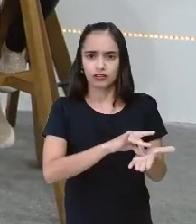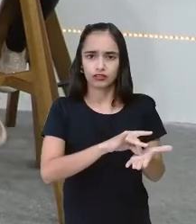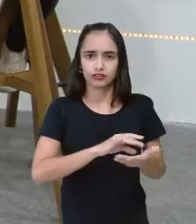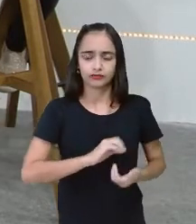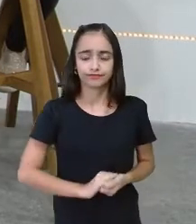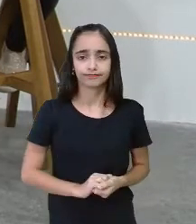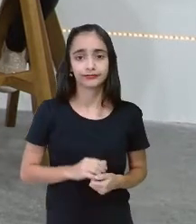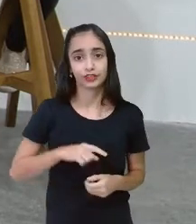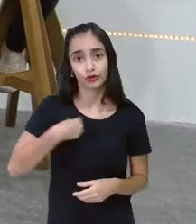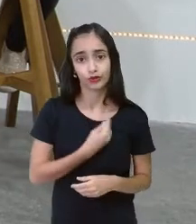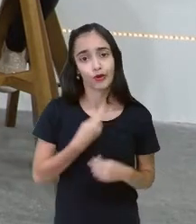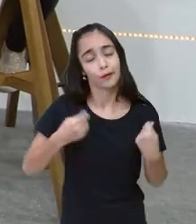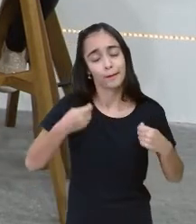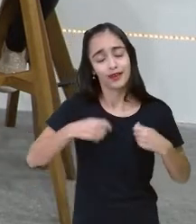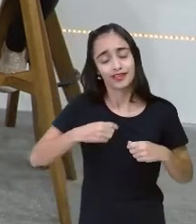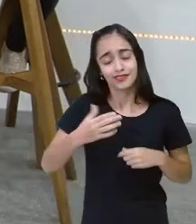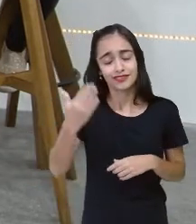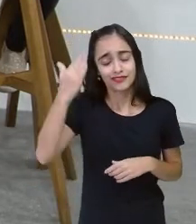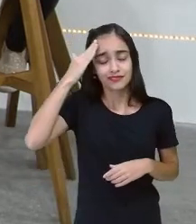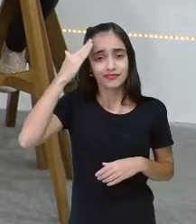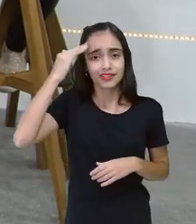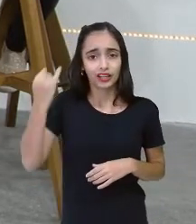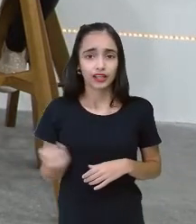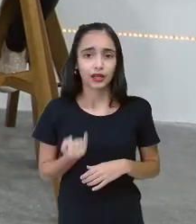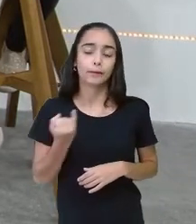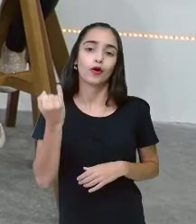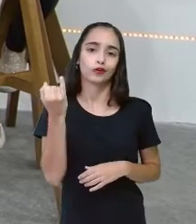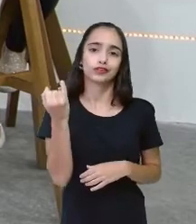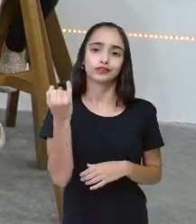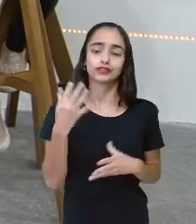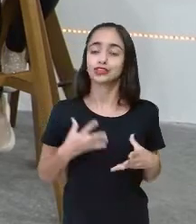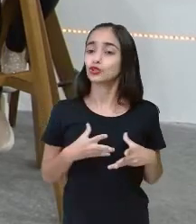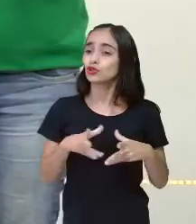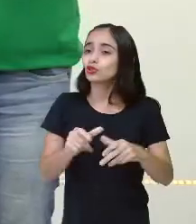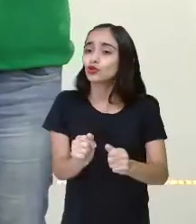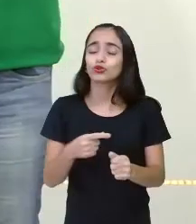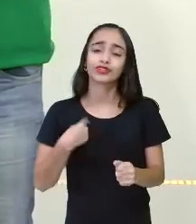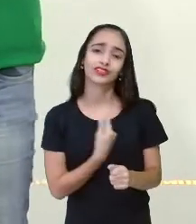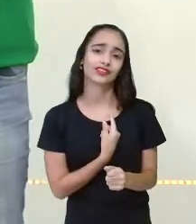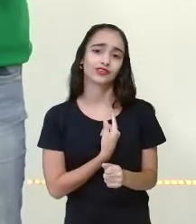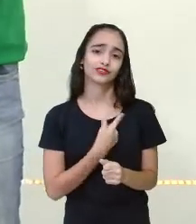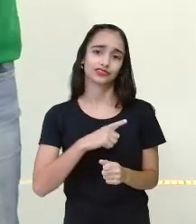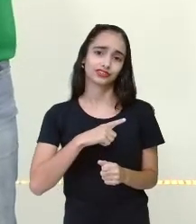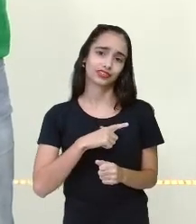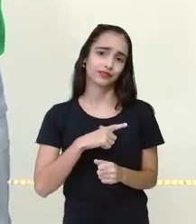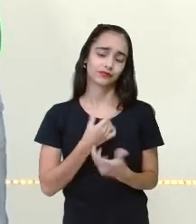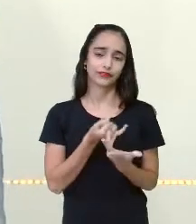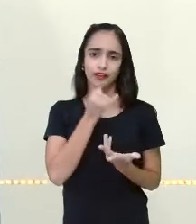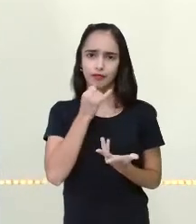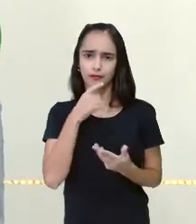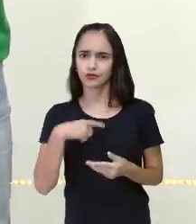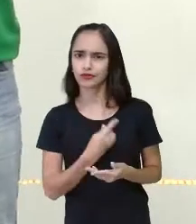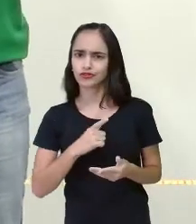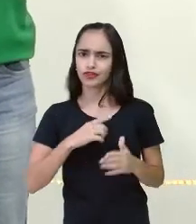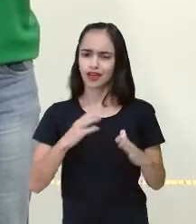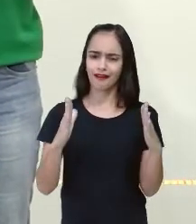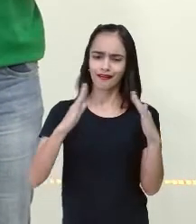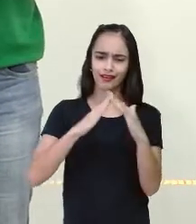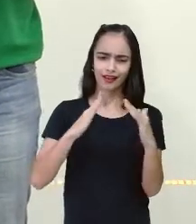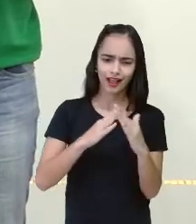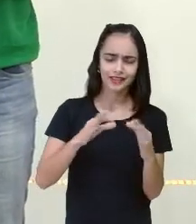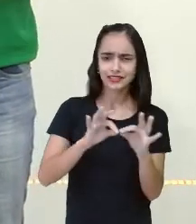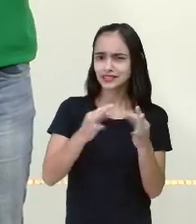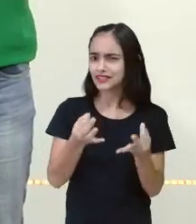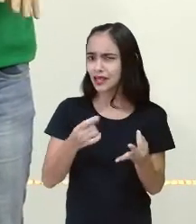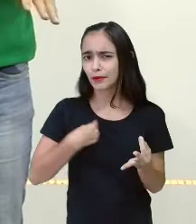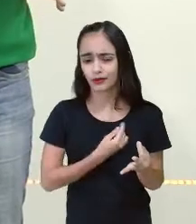assim, reconhecer a importância de tudo que está ali ao nosso redor. Às vezes a gente tem a nossa casinha, né? Nosso quarto. Por mais simples que seja o nosso